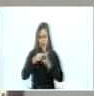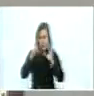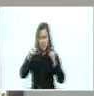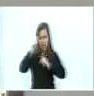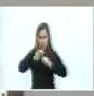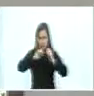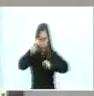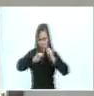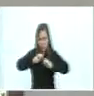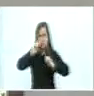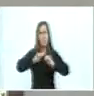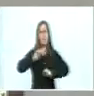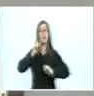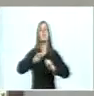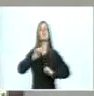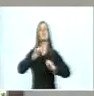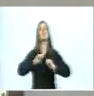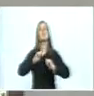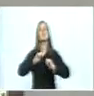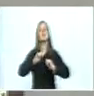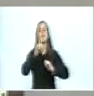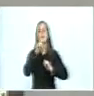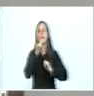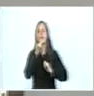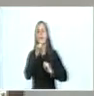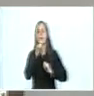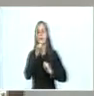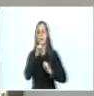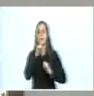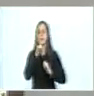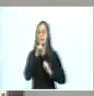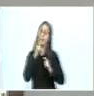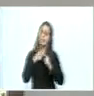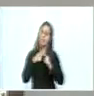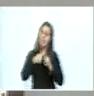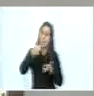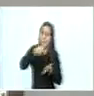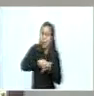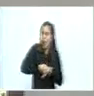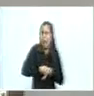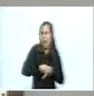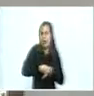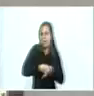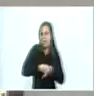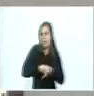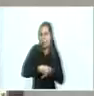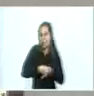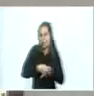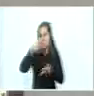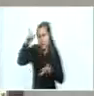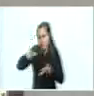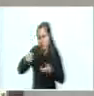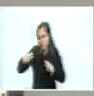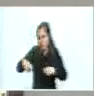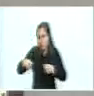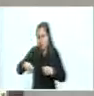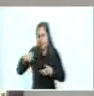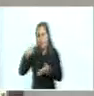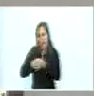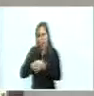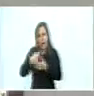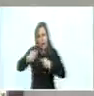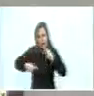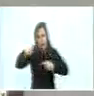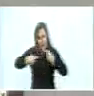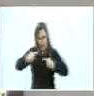econômica para poder mexer com essa questão da água, que ele receba por isso. Se ele vai receber, alguém tem que pagar. E esse debate é muito bom, Mequilo, porque